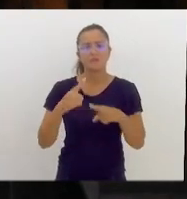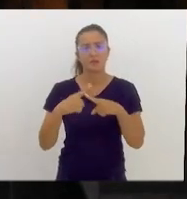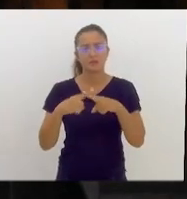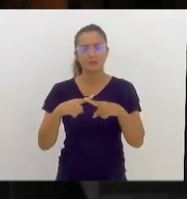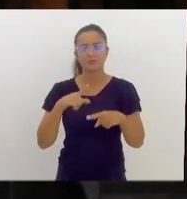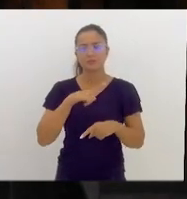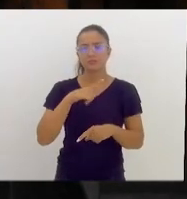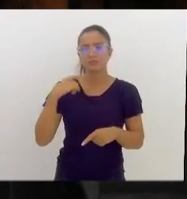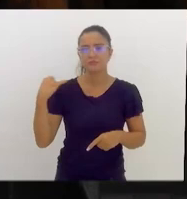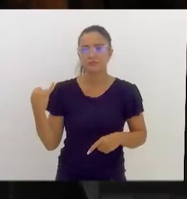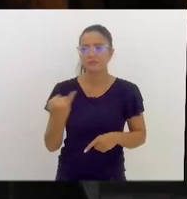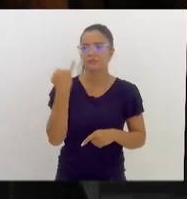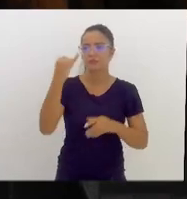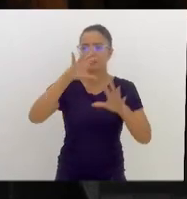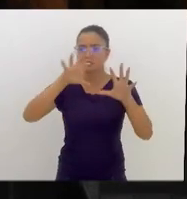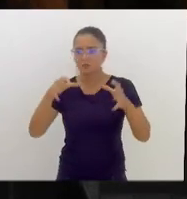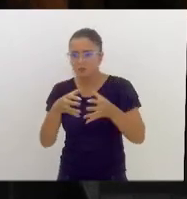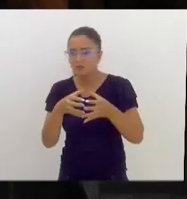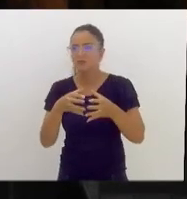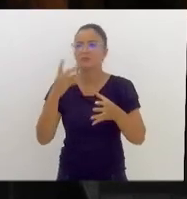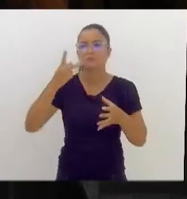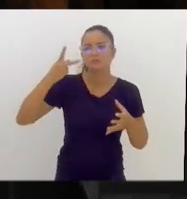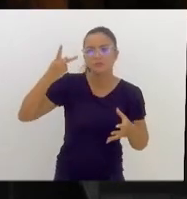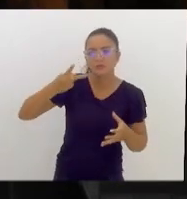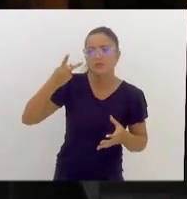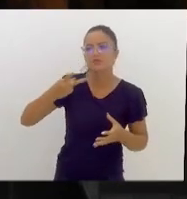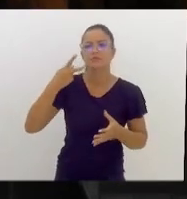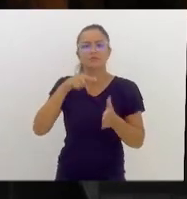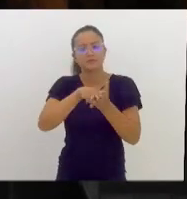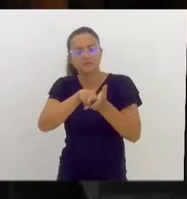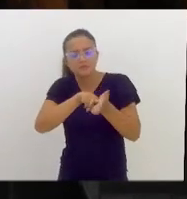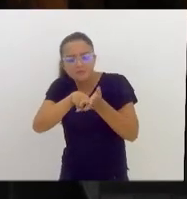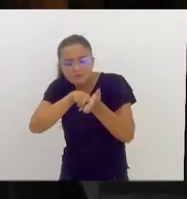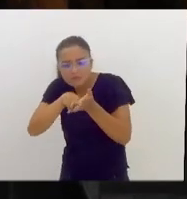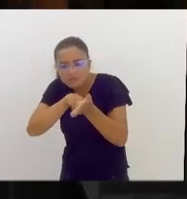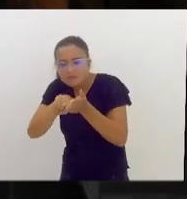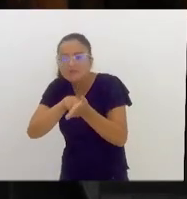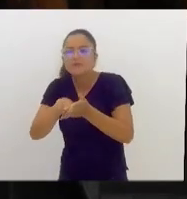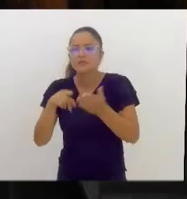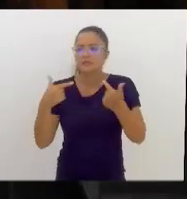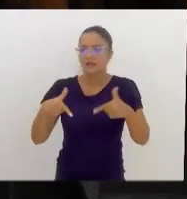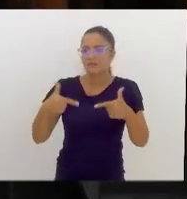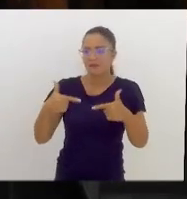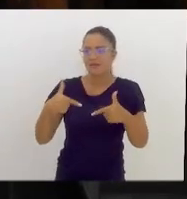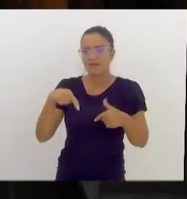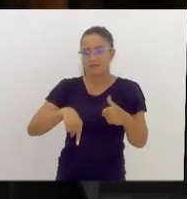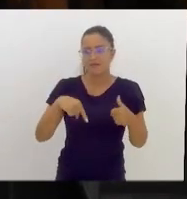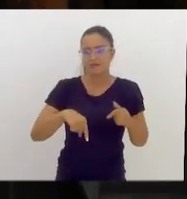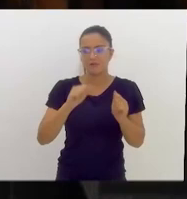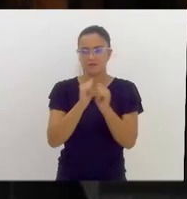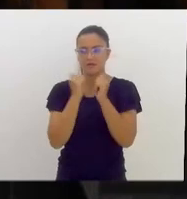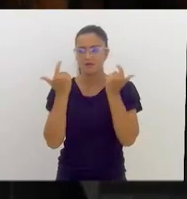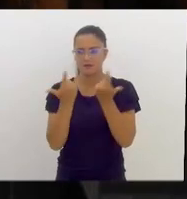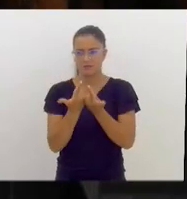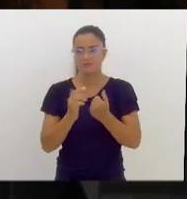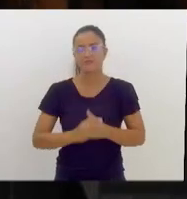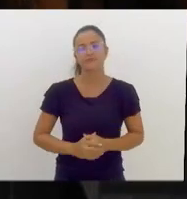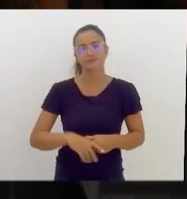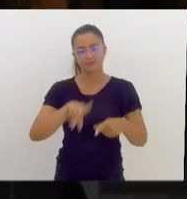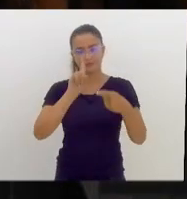importantes comissões parlamentares de inquérito que trabalharam nessa casa nesses últimos meses. Primeiro, a